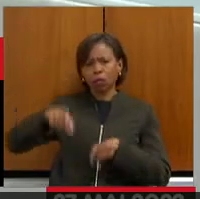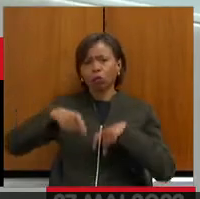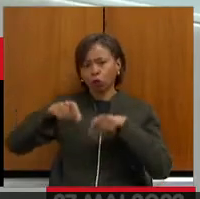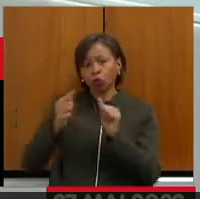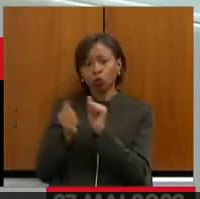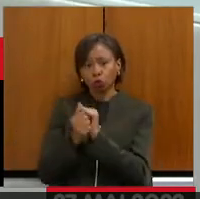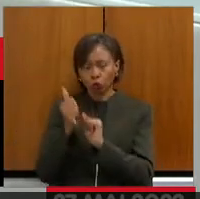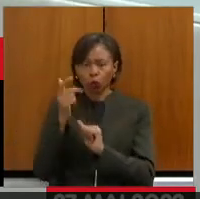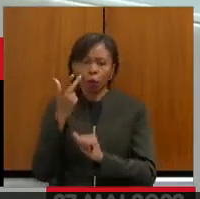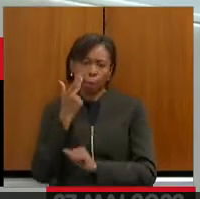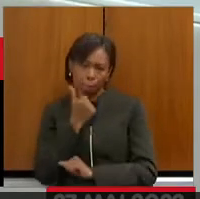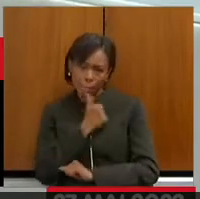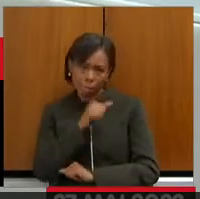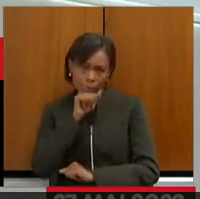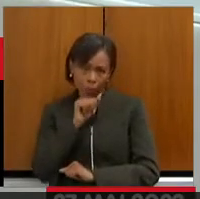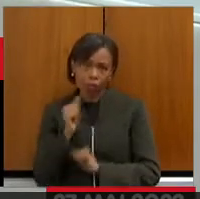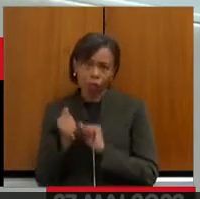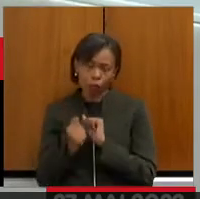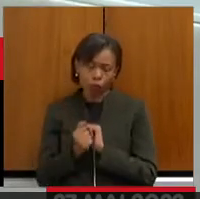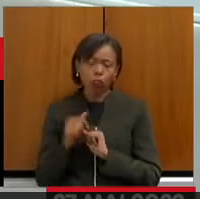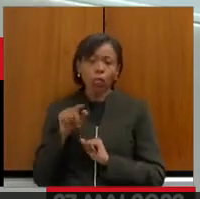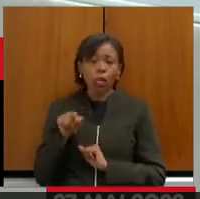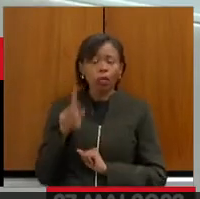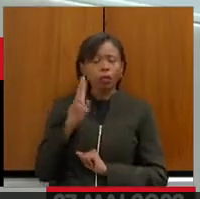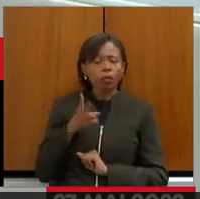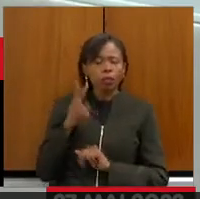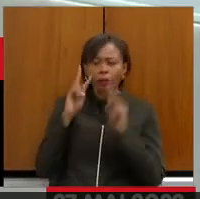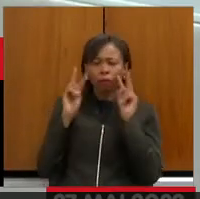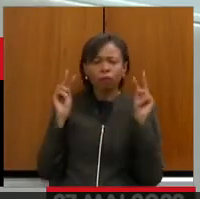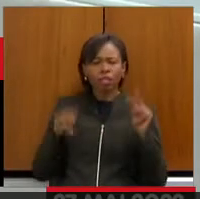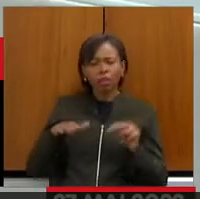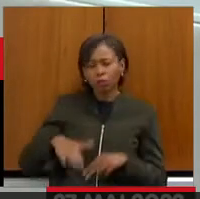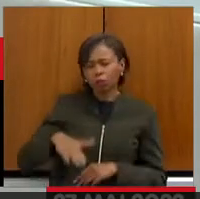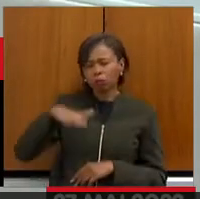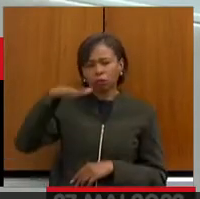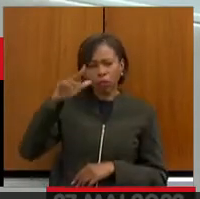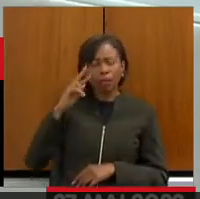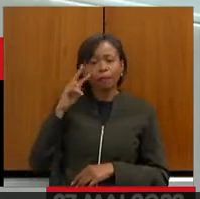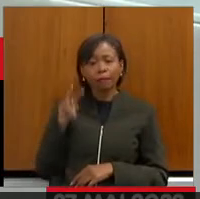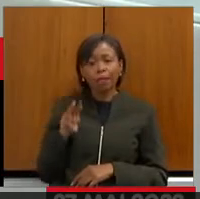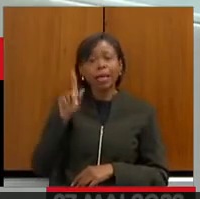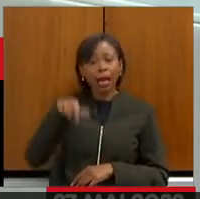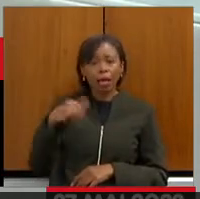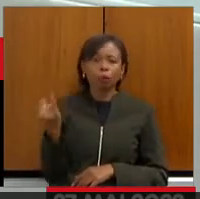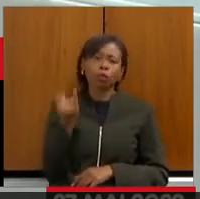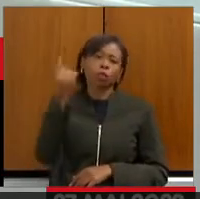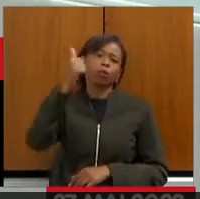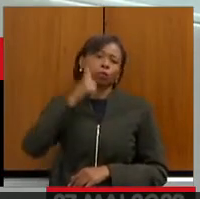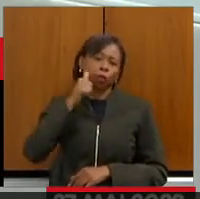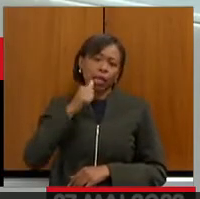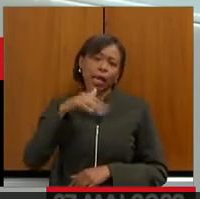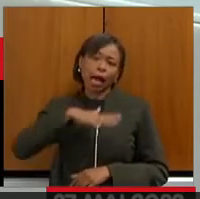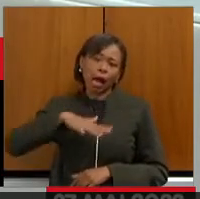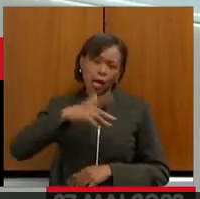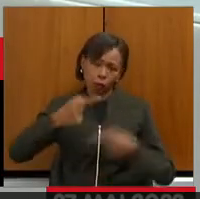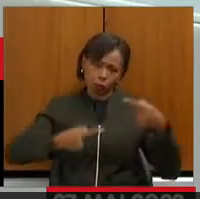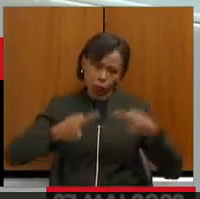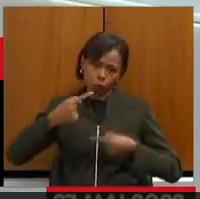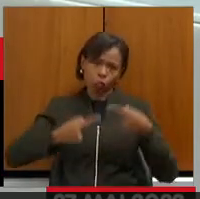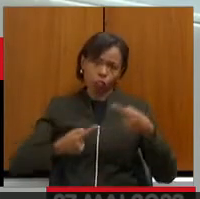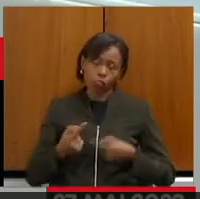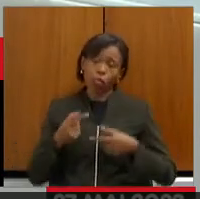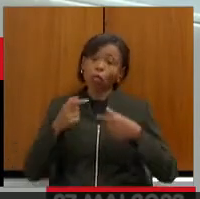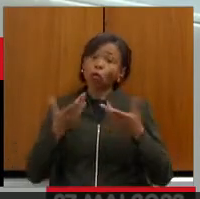com os meus pais e eu sempre Vivi deixo muito cedo a importância da mulher na política no comando frente a